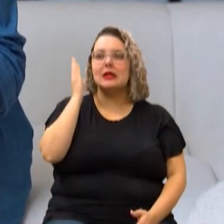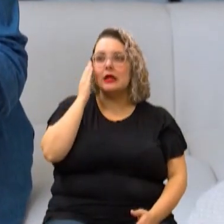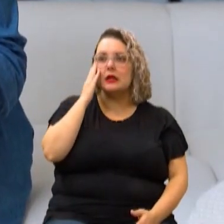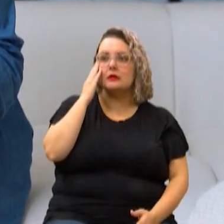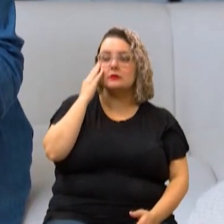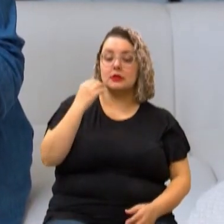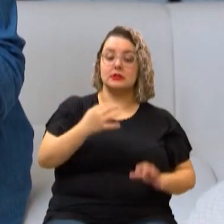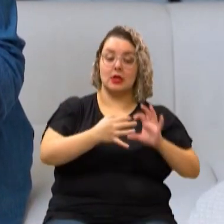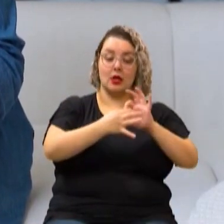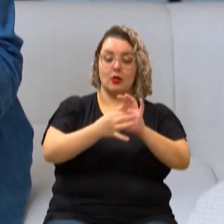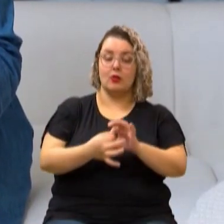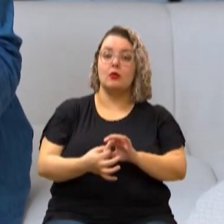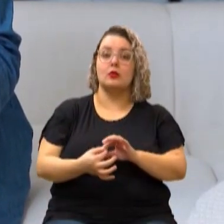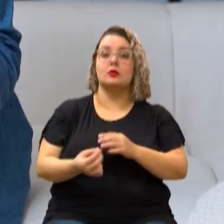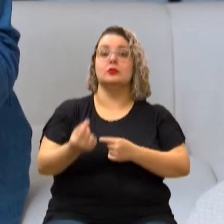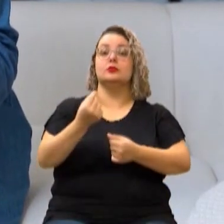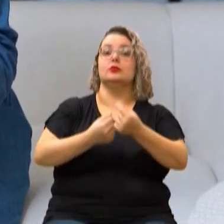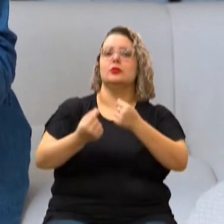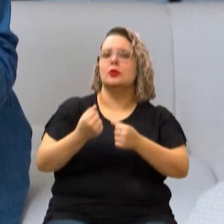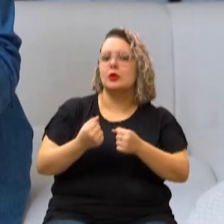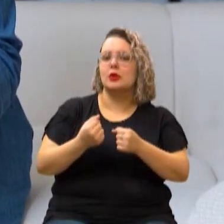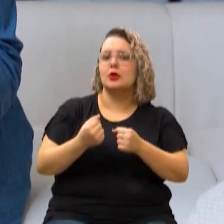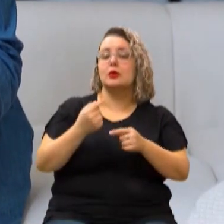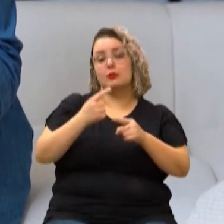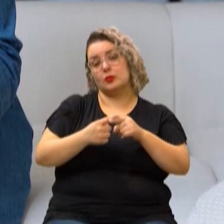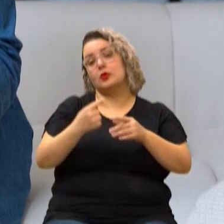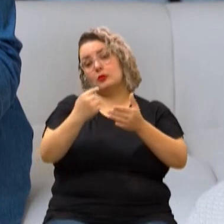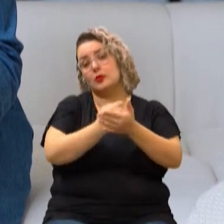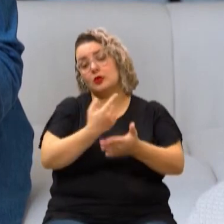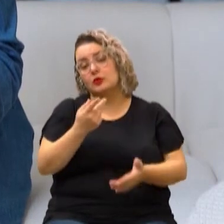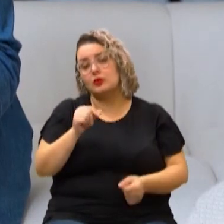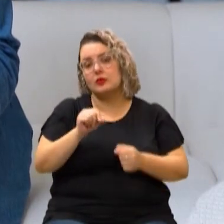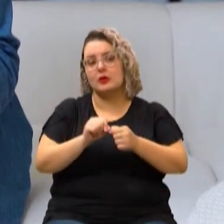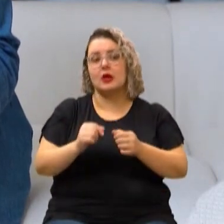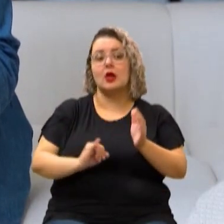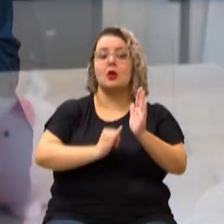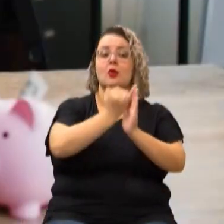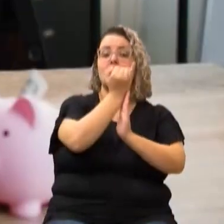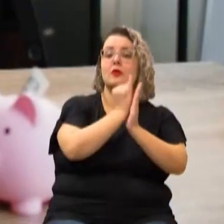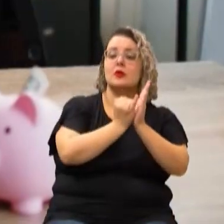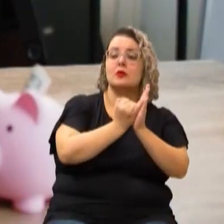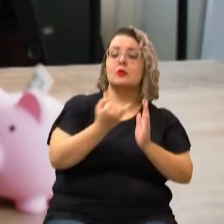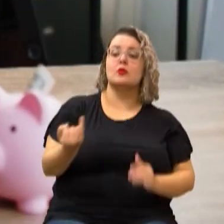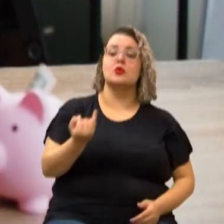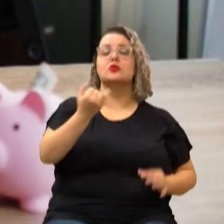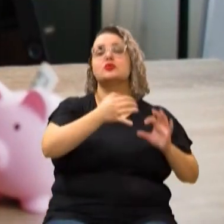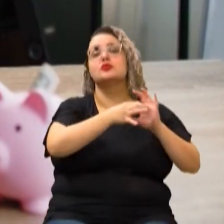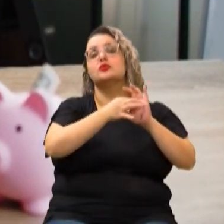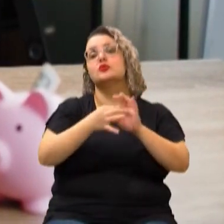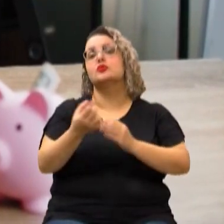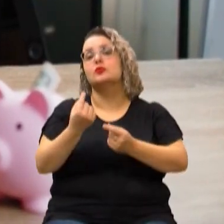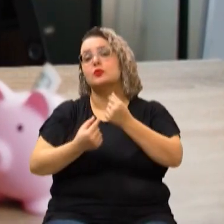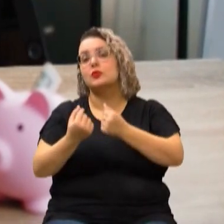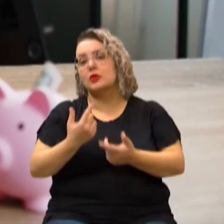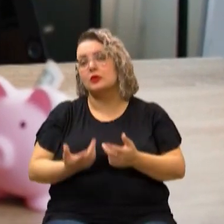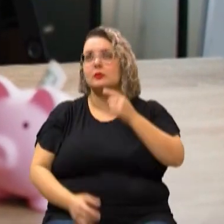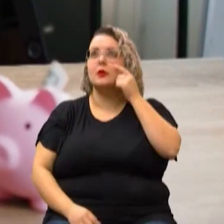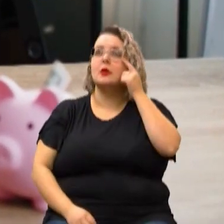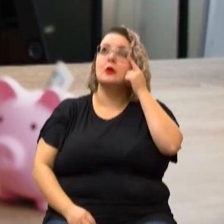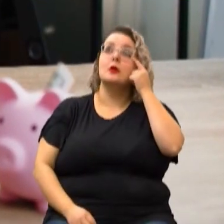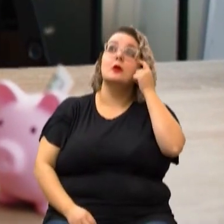ele tem o seu acompanhamento. E o que a taxa Selic ela reflete? A taxa Selic ela tem